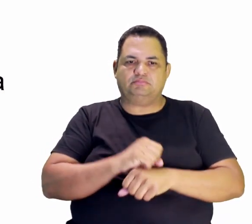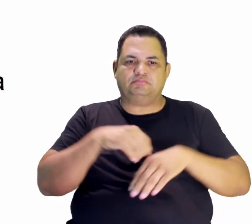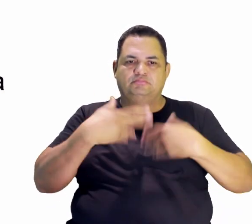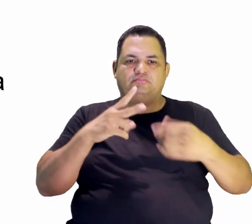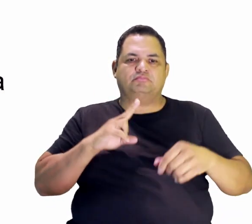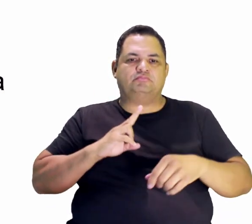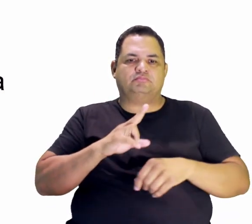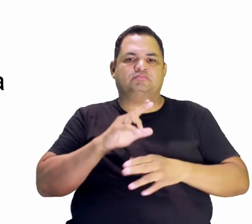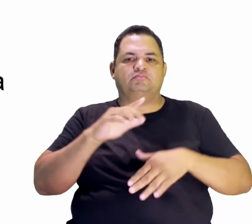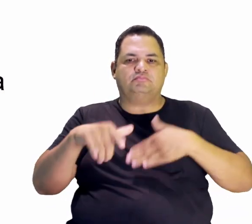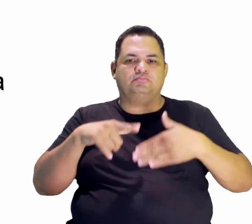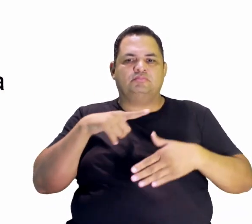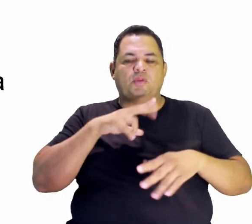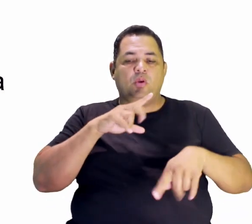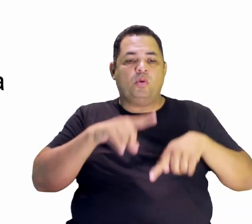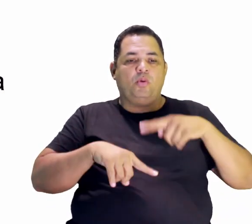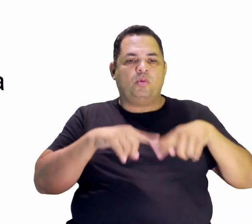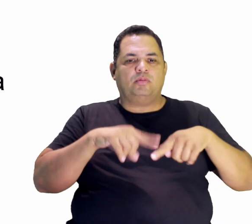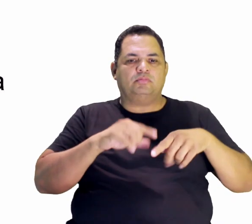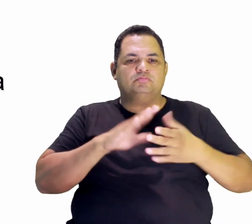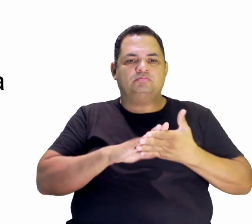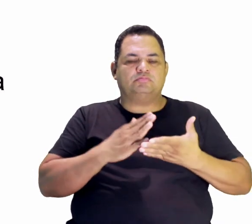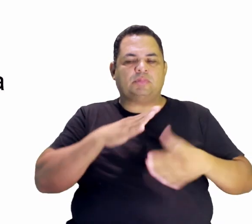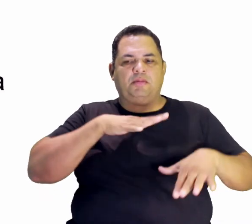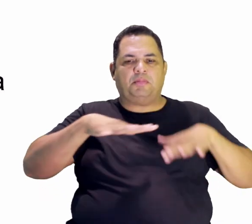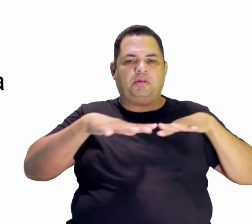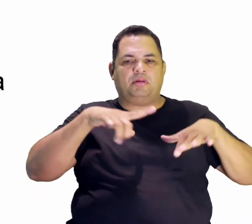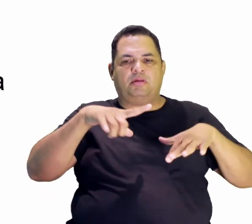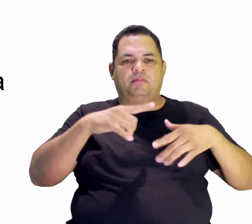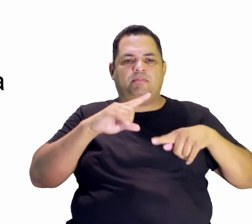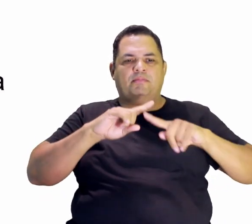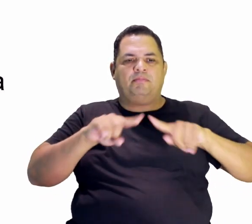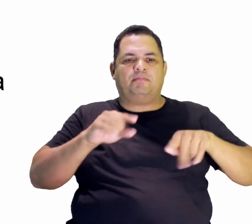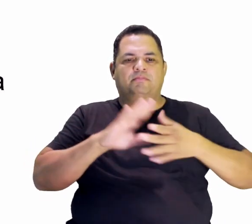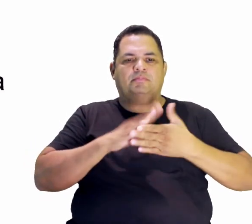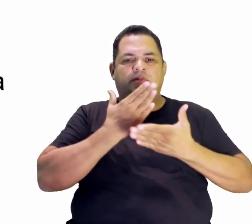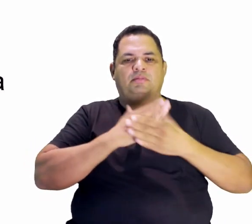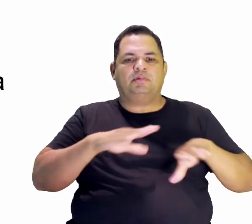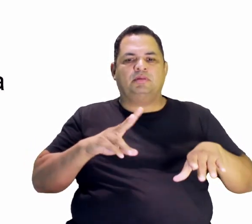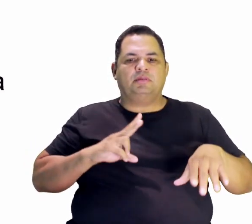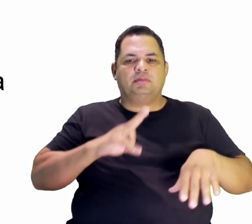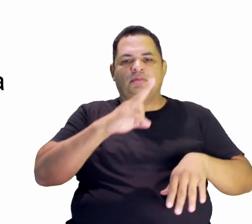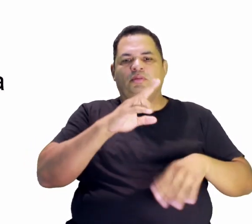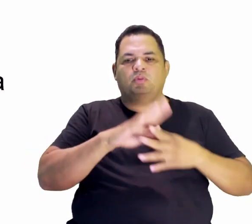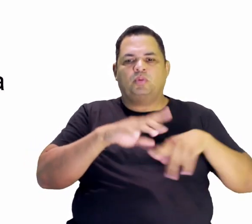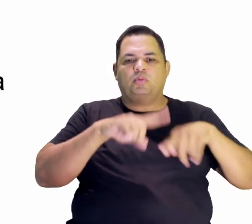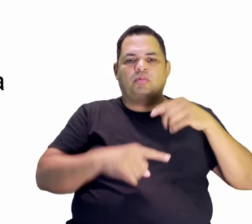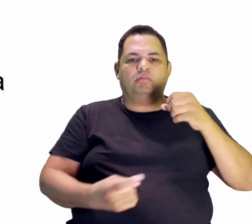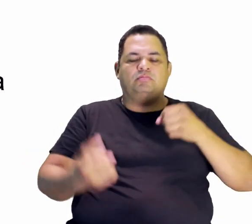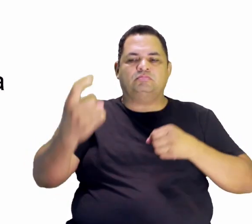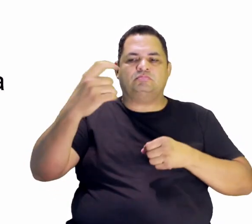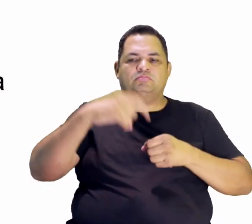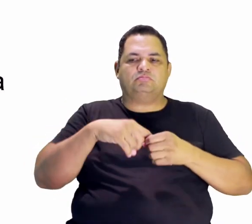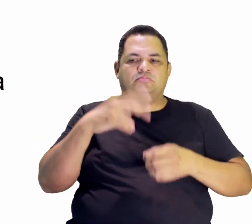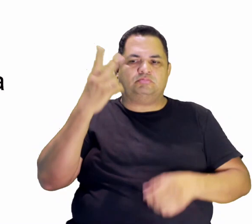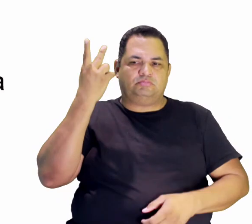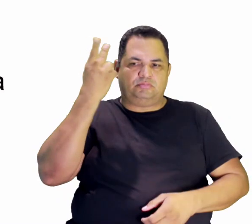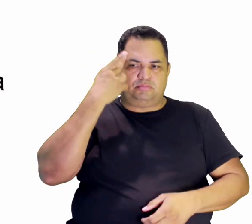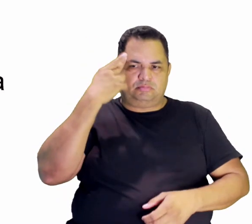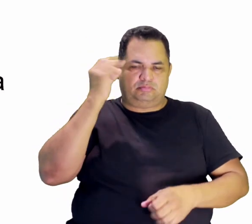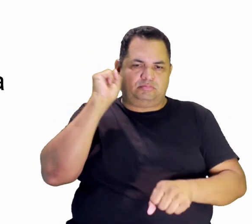Quando uma força agisse sobre o corpo, ela se poria em movimento, mas se acabasse a ação da força, o corpo voltaria ao